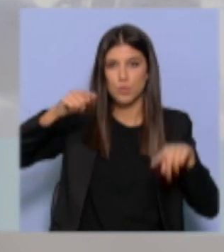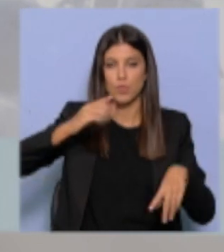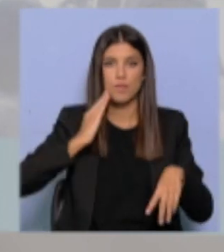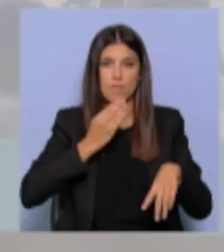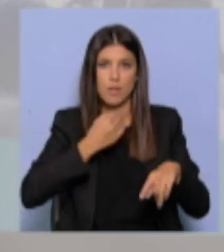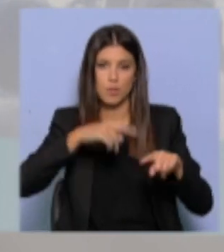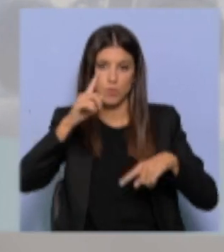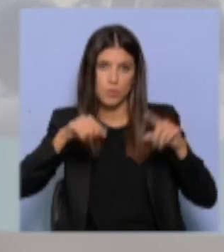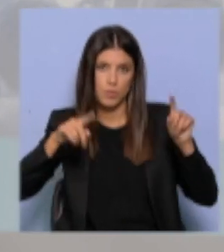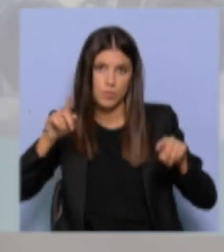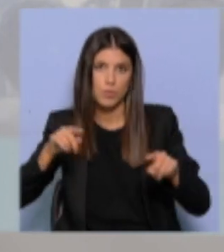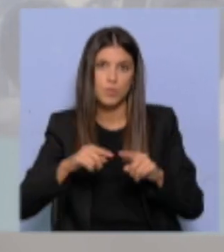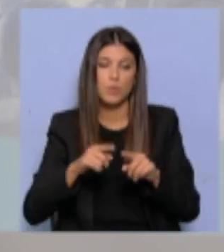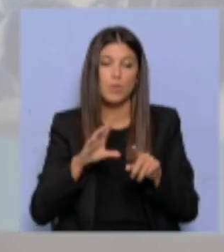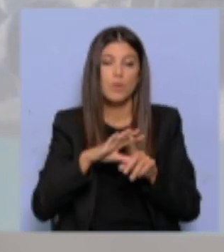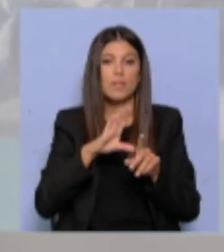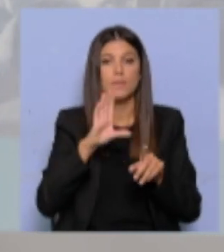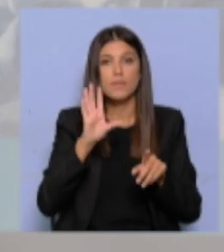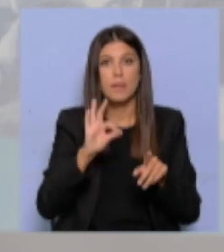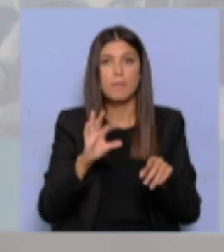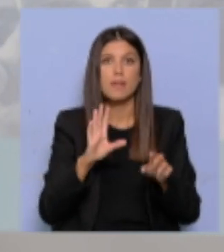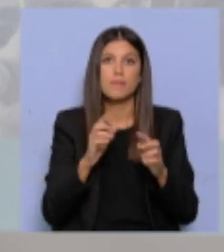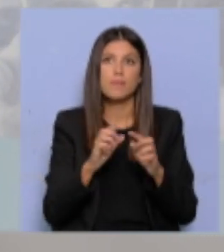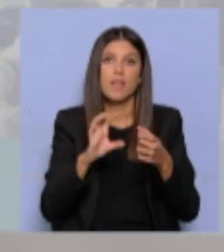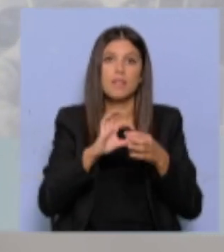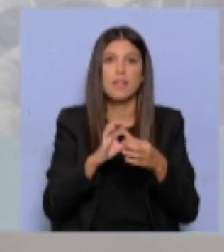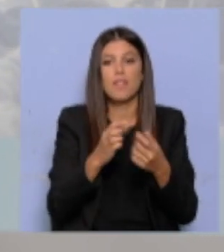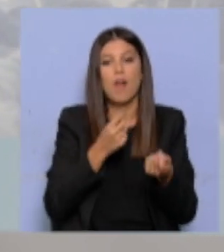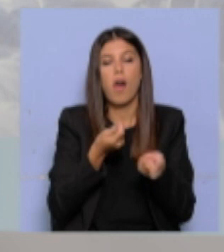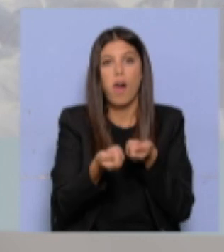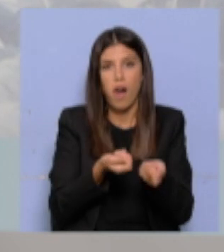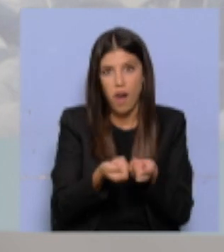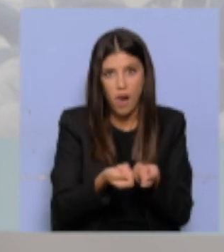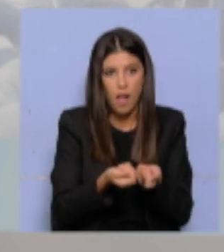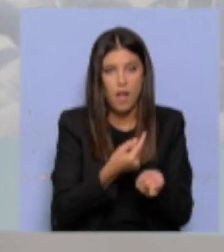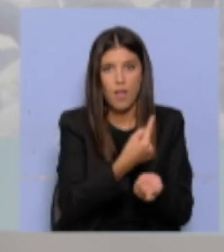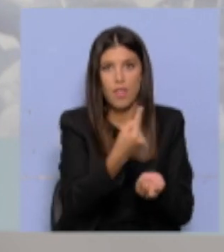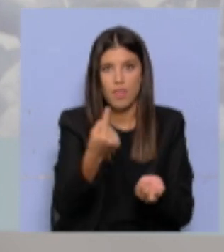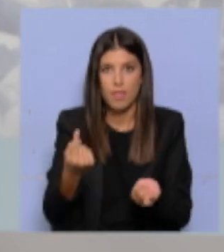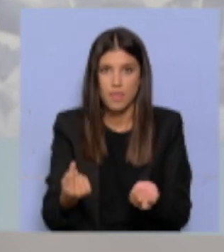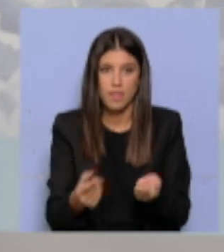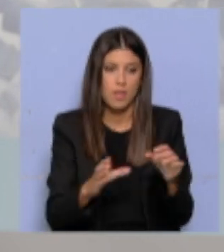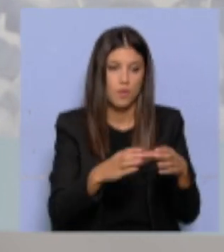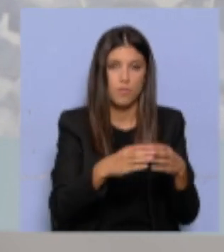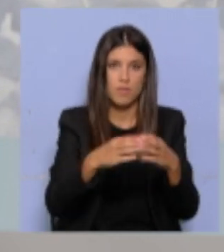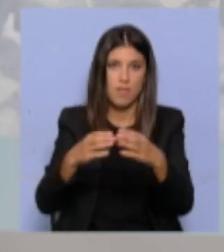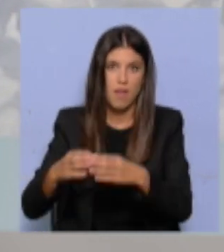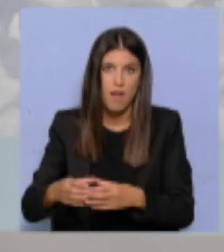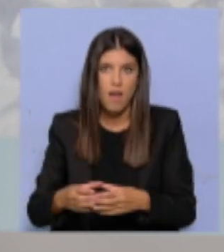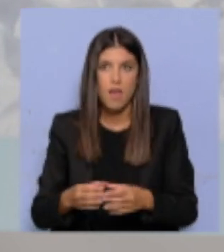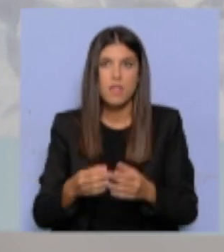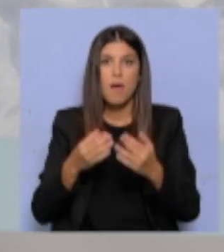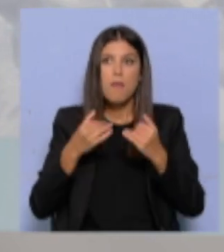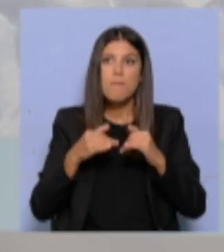comunidade, porque também tem a ver, naturalmente, com as condições logísticas das diversas comunidades. Mas eu